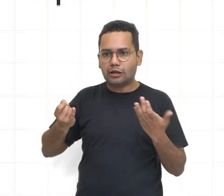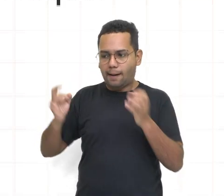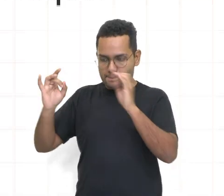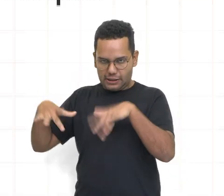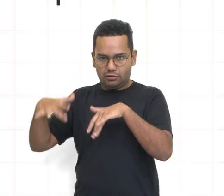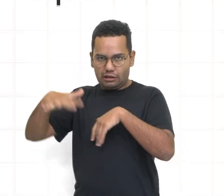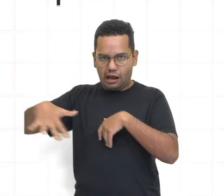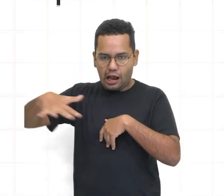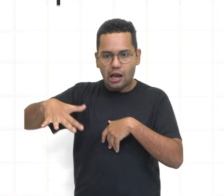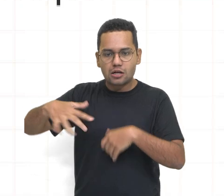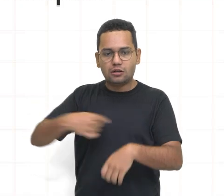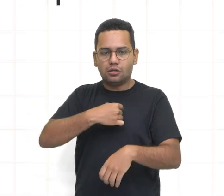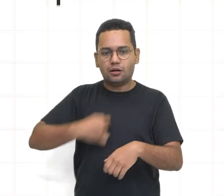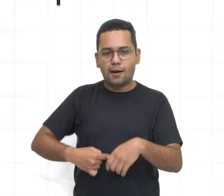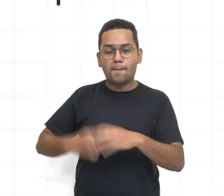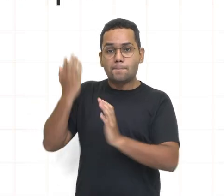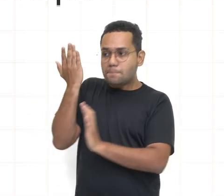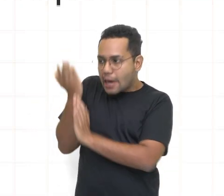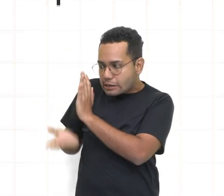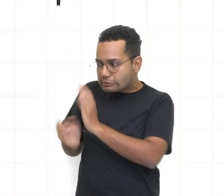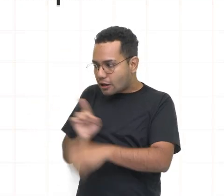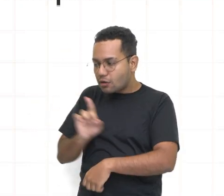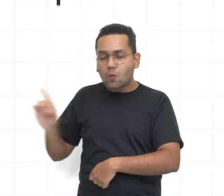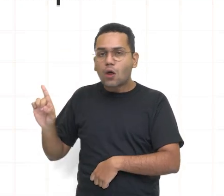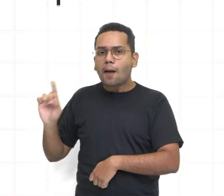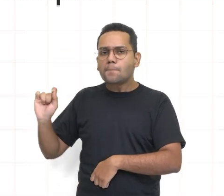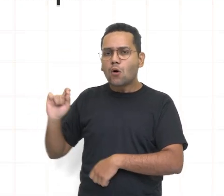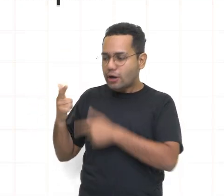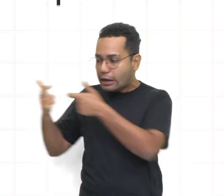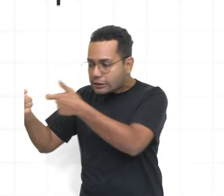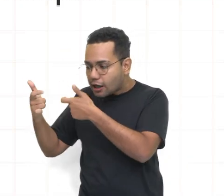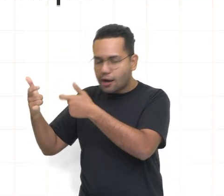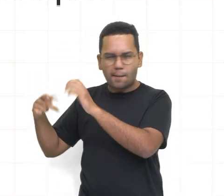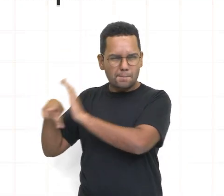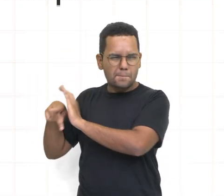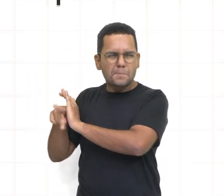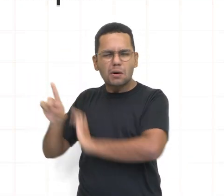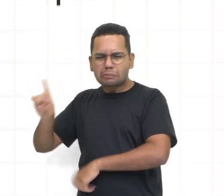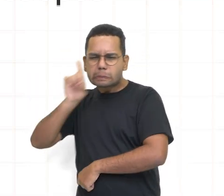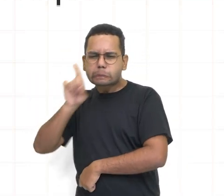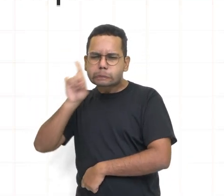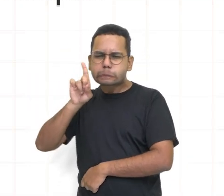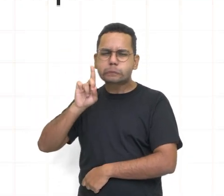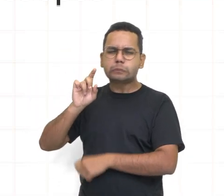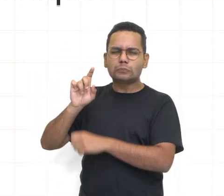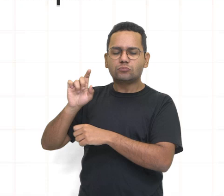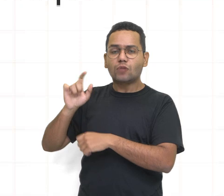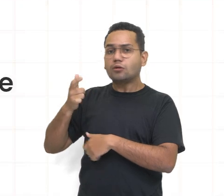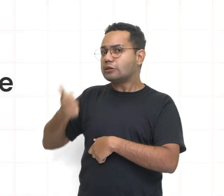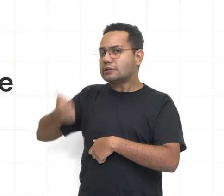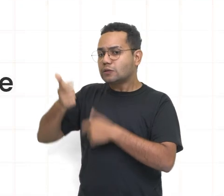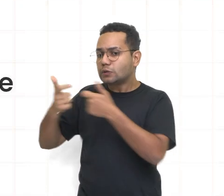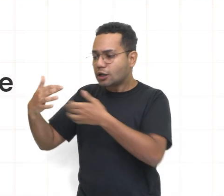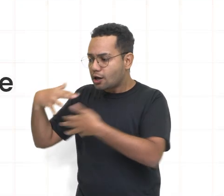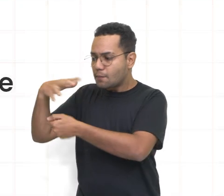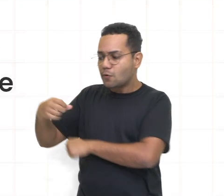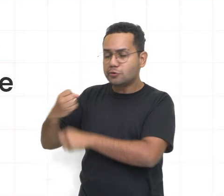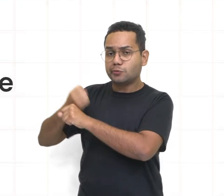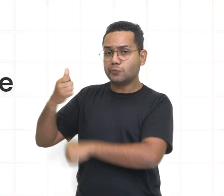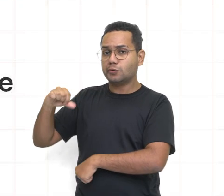após a derrota frente aos Estados Unidos na Segunda Guerra Mundial em 1945. Agora sim, adiante, vamos